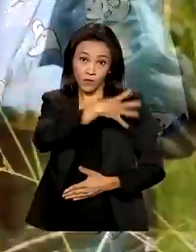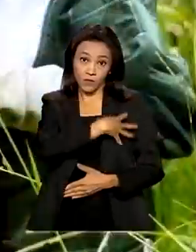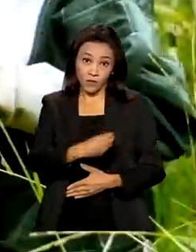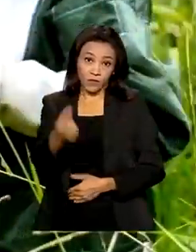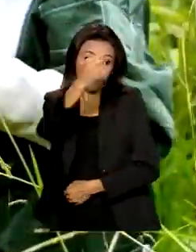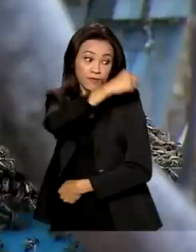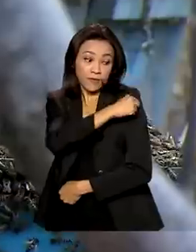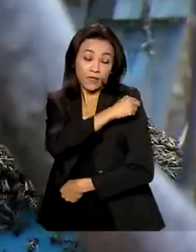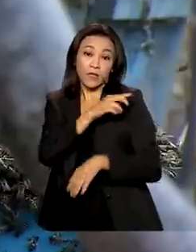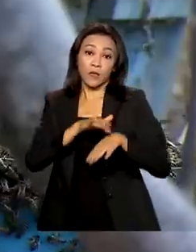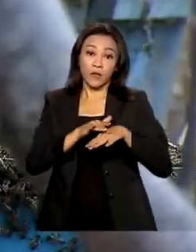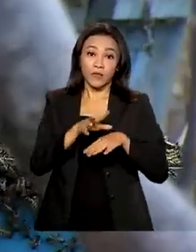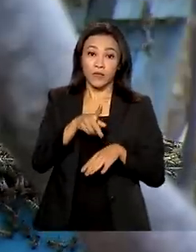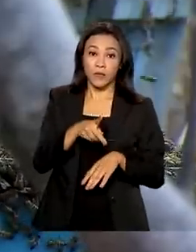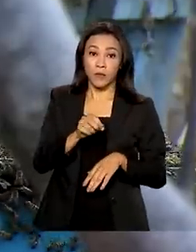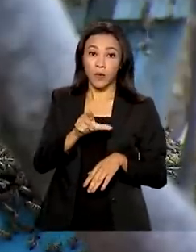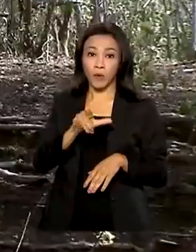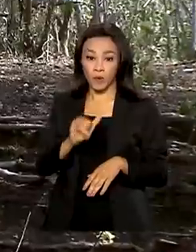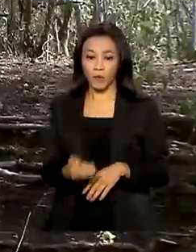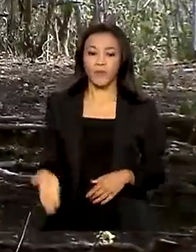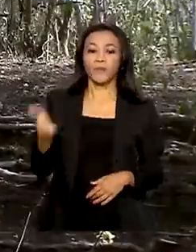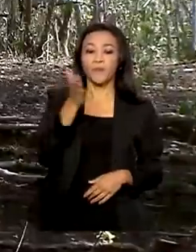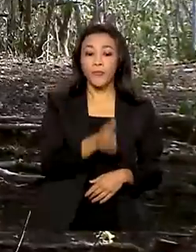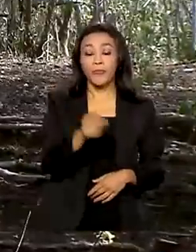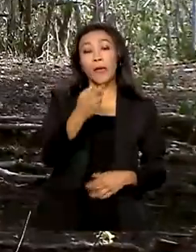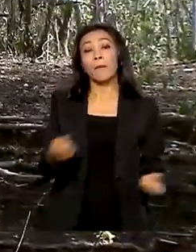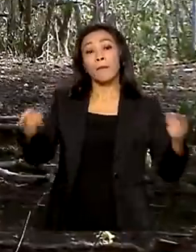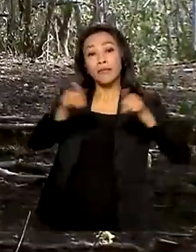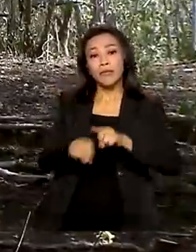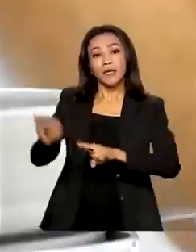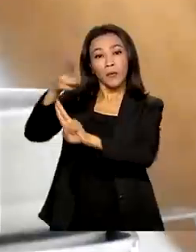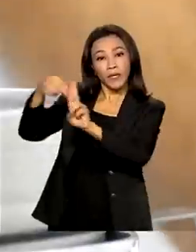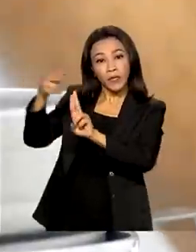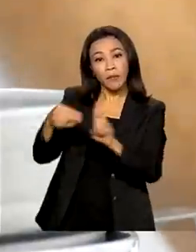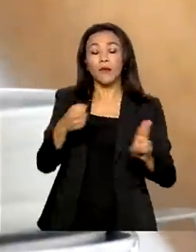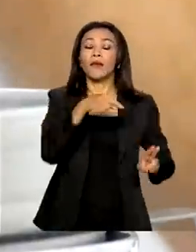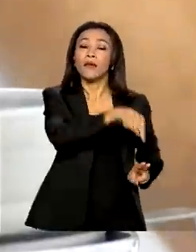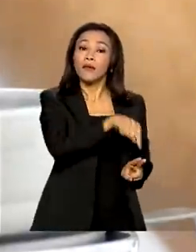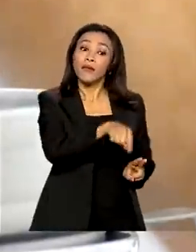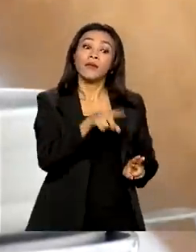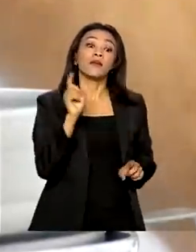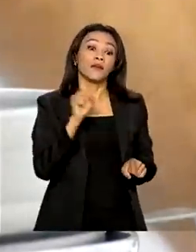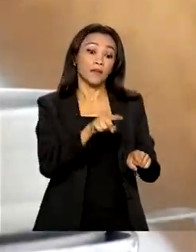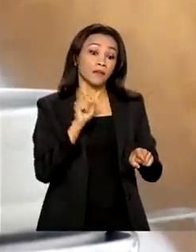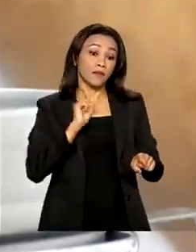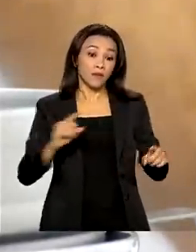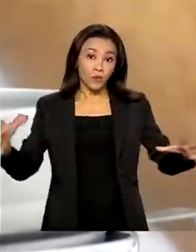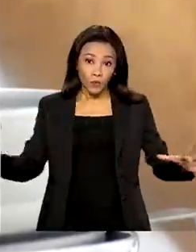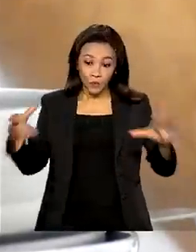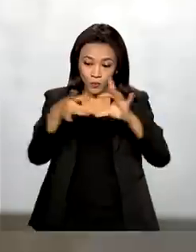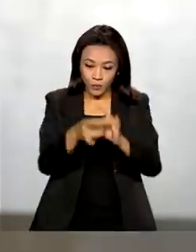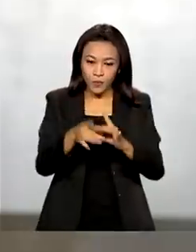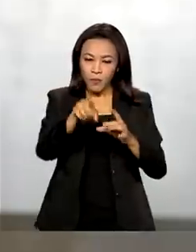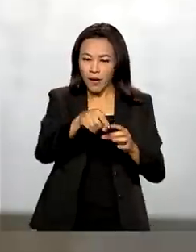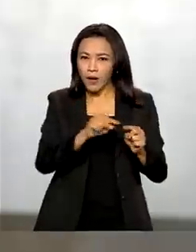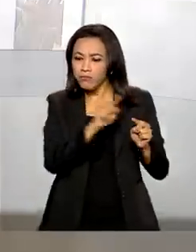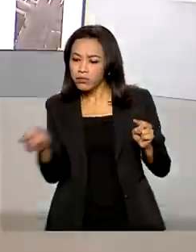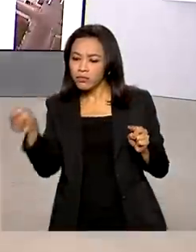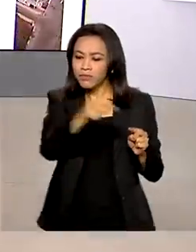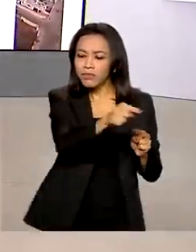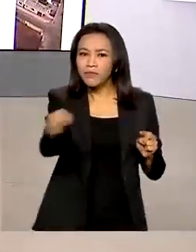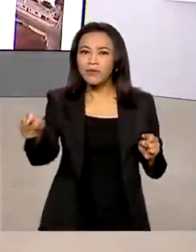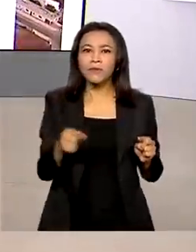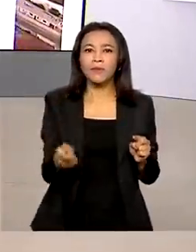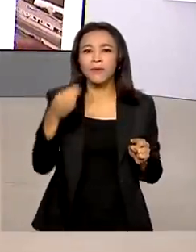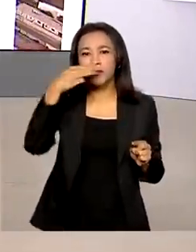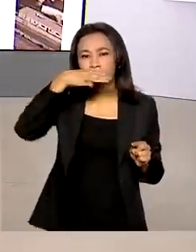parceria entre governo federal e Universidade de Brasília busca novas áreas para ampliar a rota do Mel